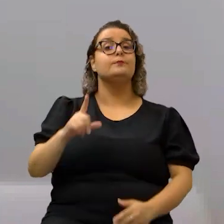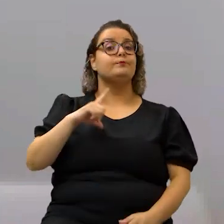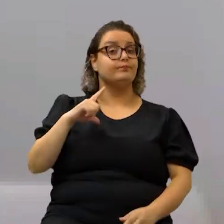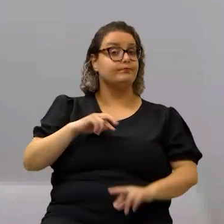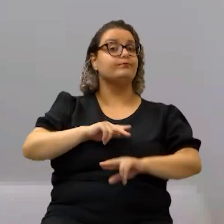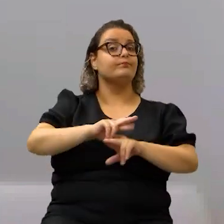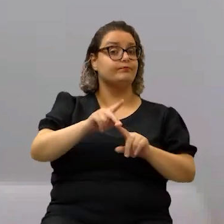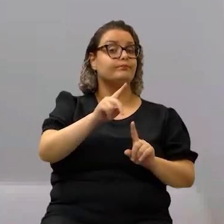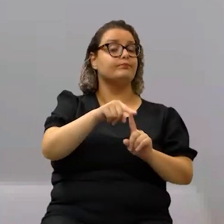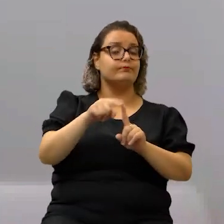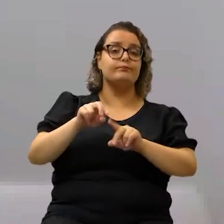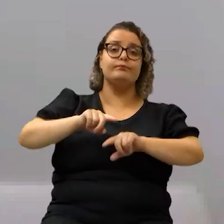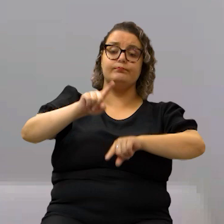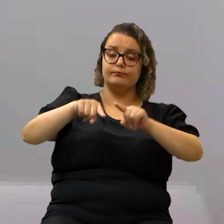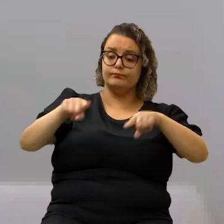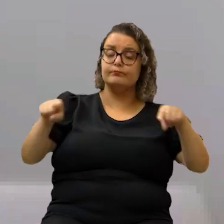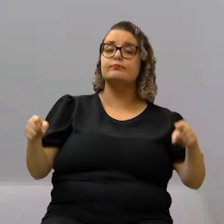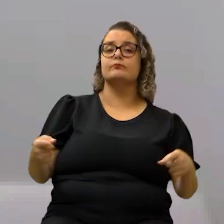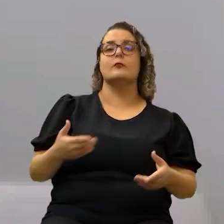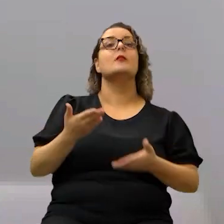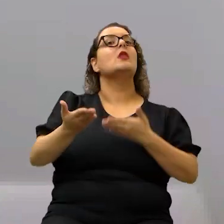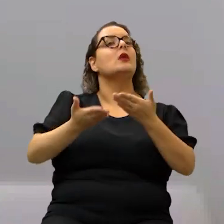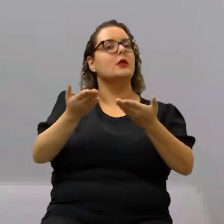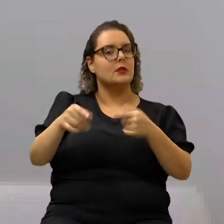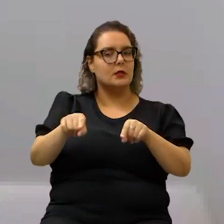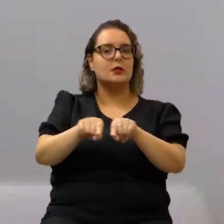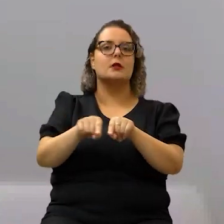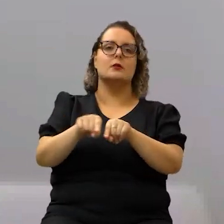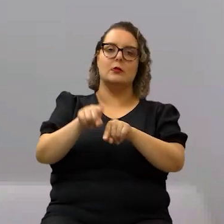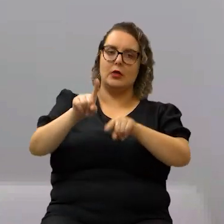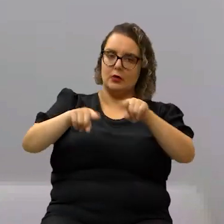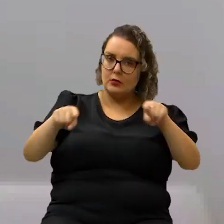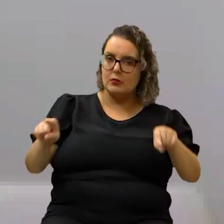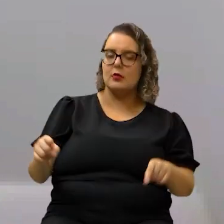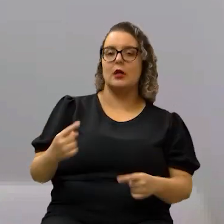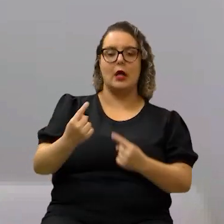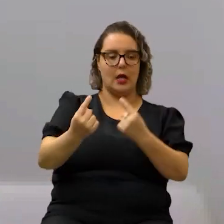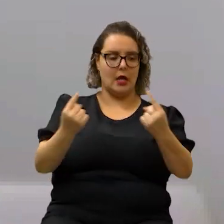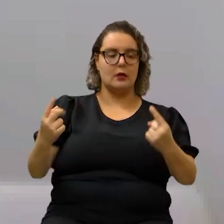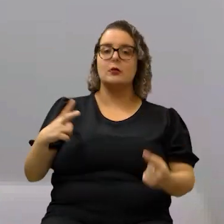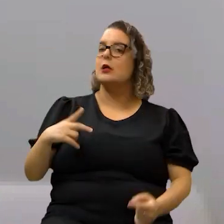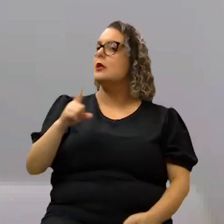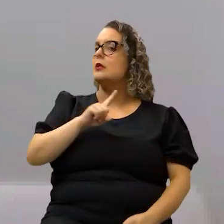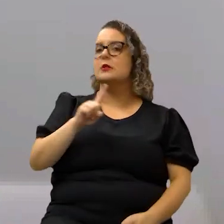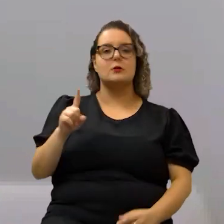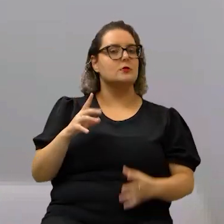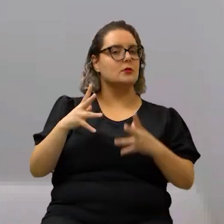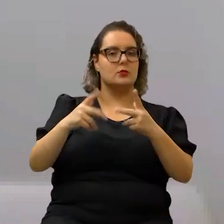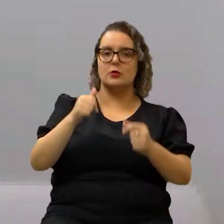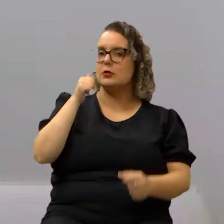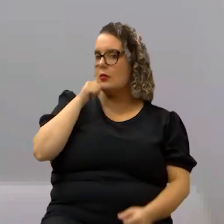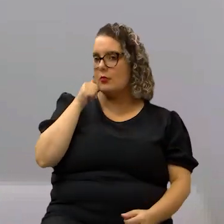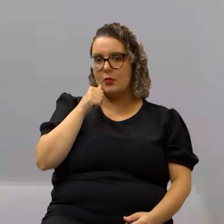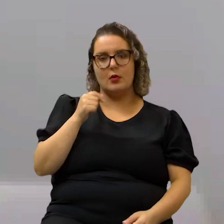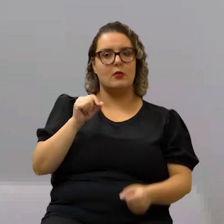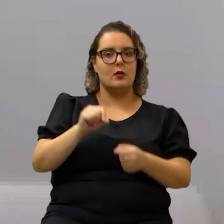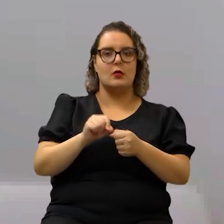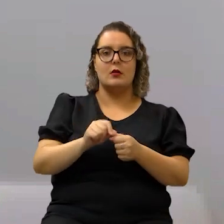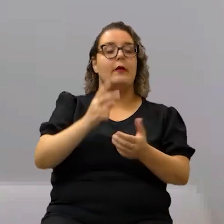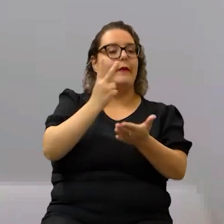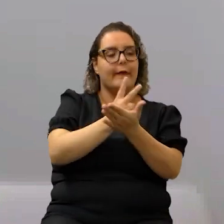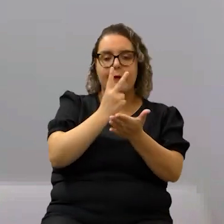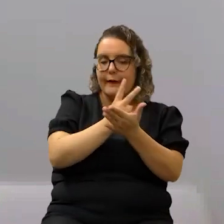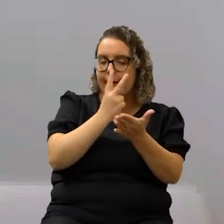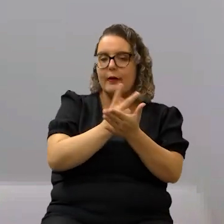por ter muitos tipos diferentes, é que os tratamentos eles também são individualizados. Nem todas as mulheres vão